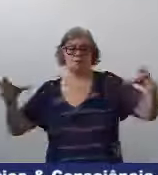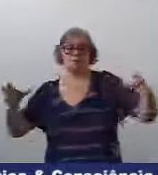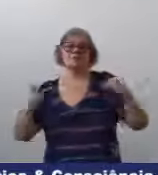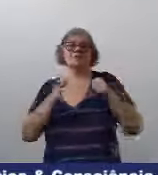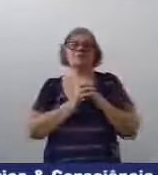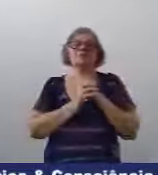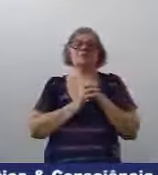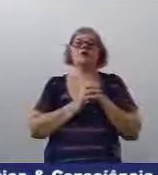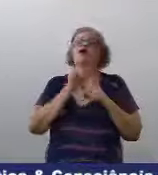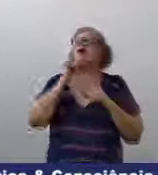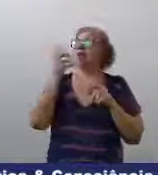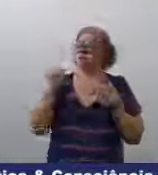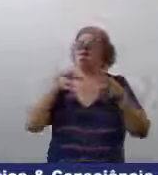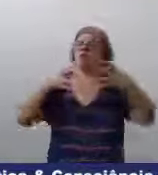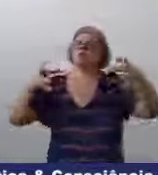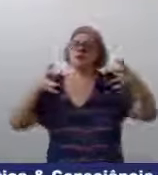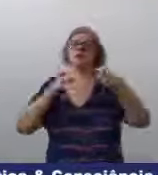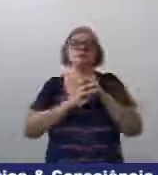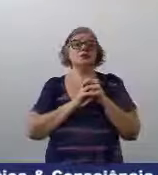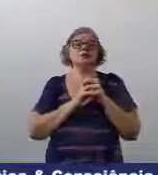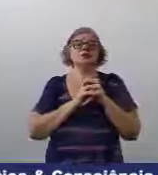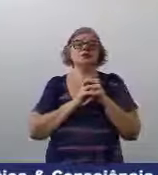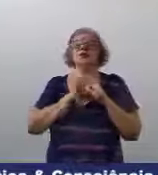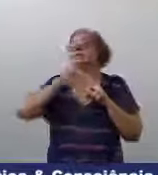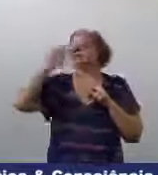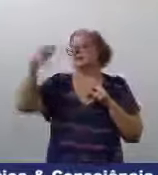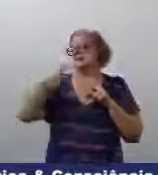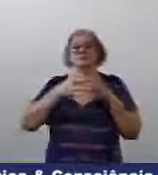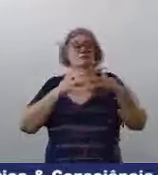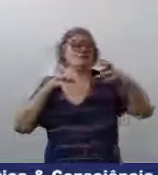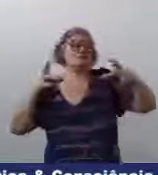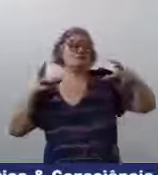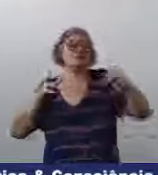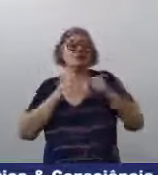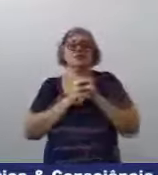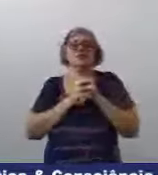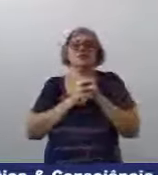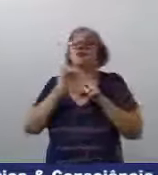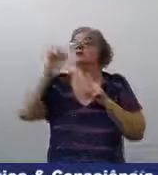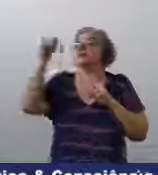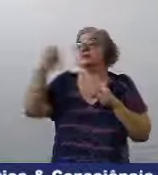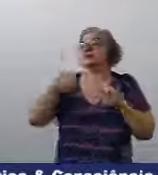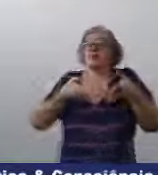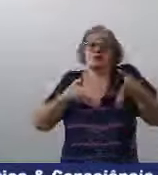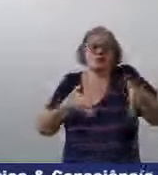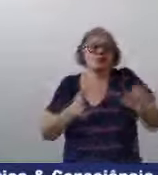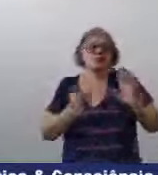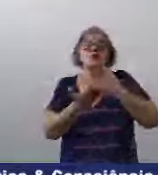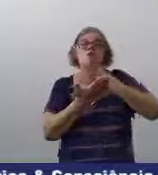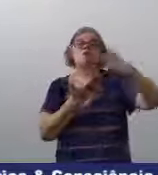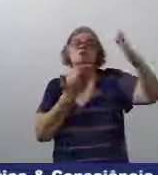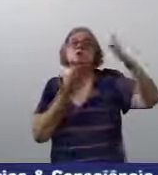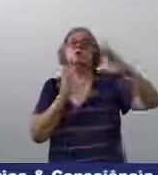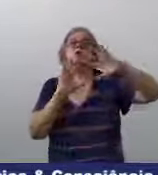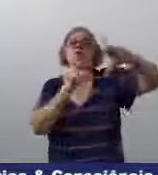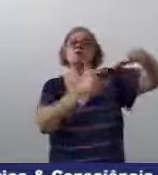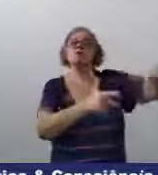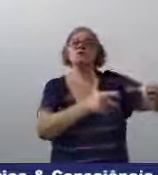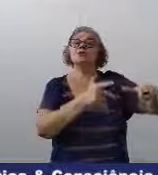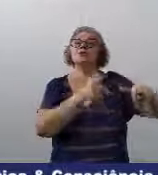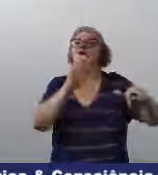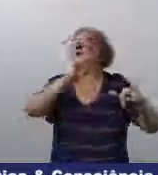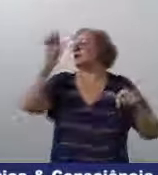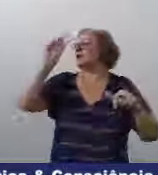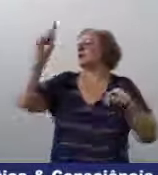sempre teve o mesmo tamanho, então não houve criação. E se não houve criação, não teria